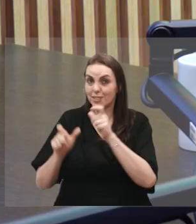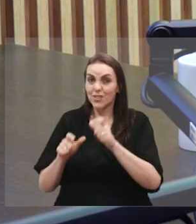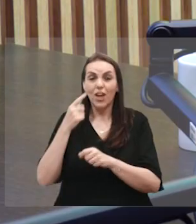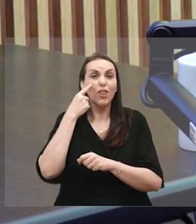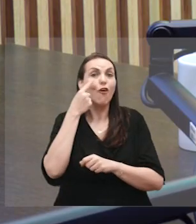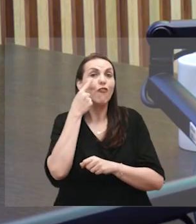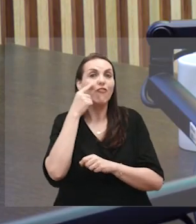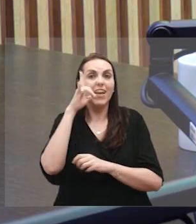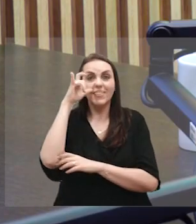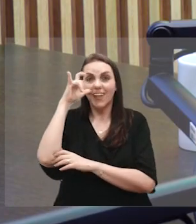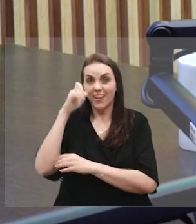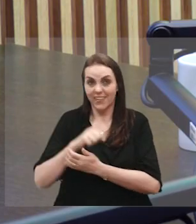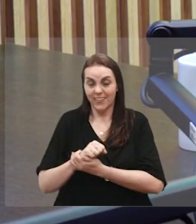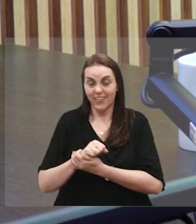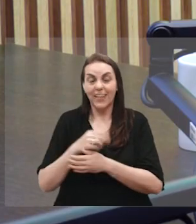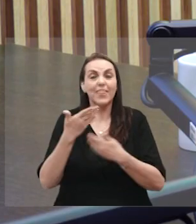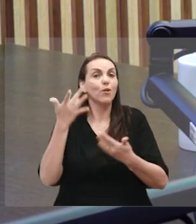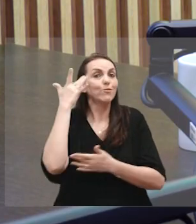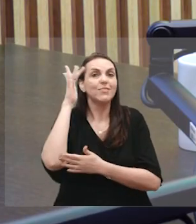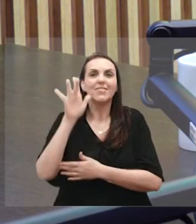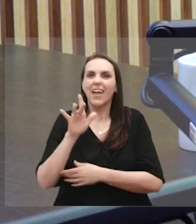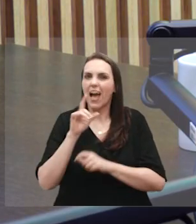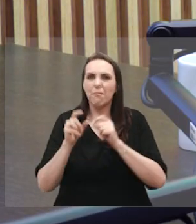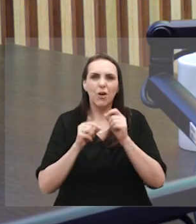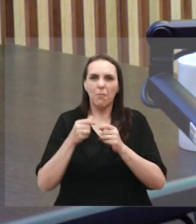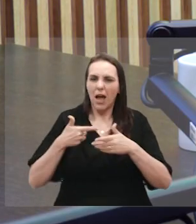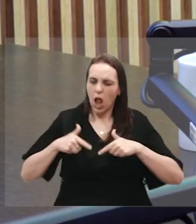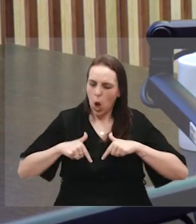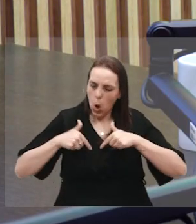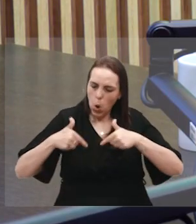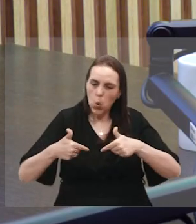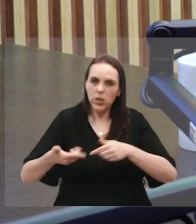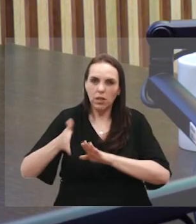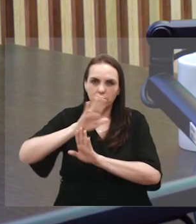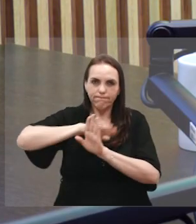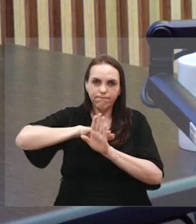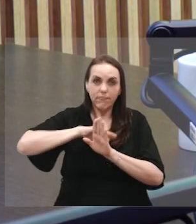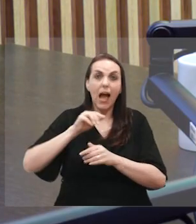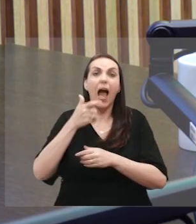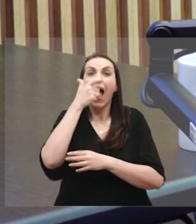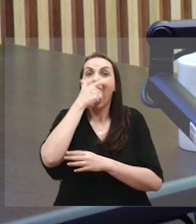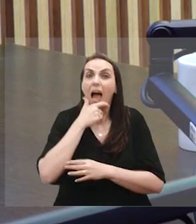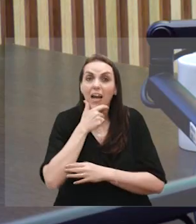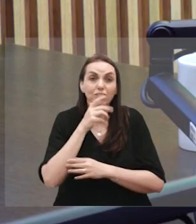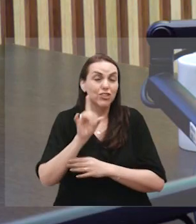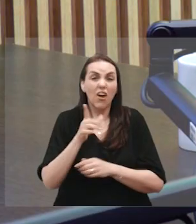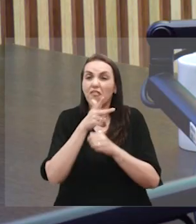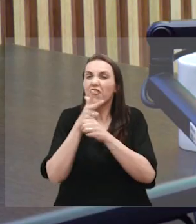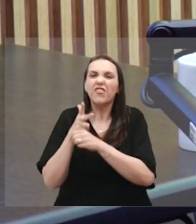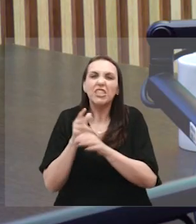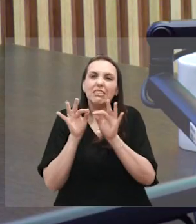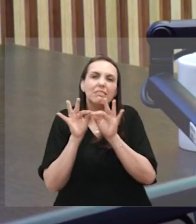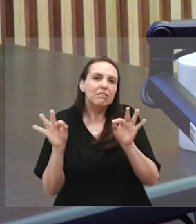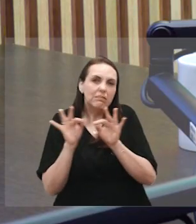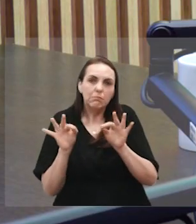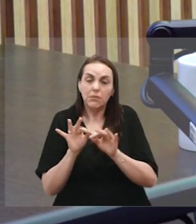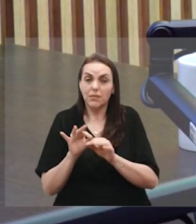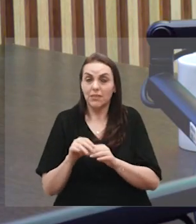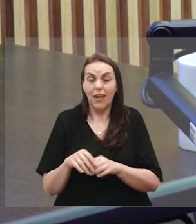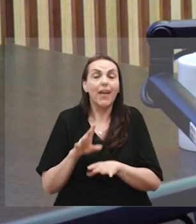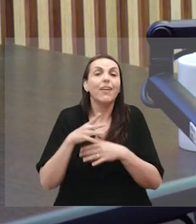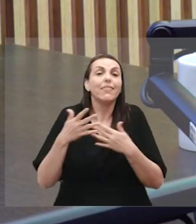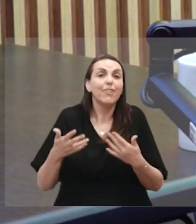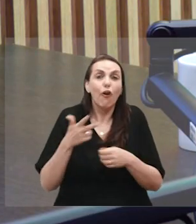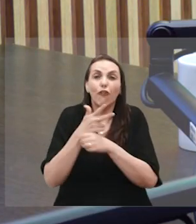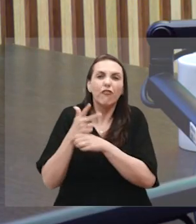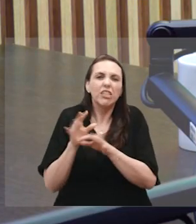que não vê o nosso Instagram, entendeu? Então, às vezes, eles não sabem dessa luta dos bastidores, sabe? E acabam achando que é só um videozinho. Primeiro, se fosse